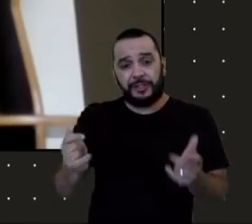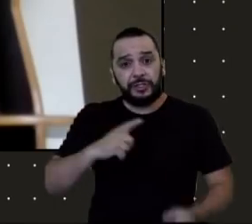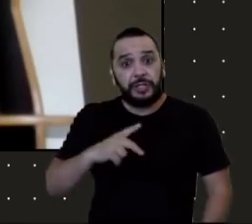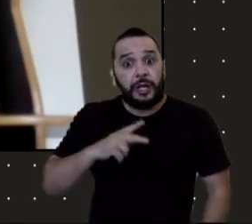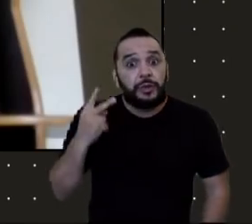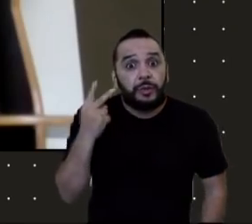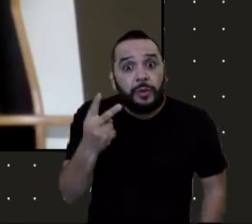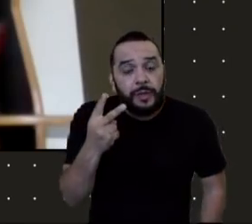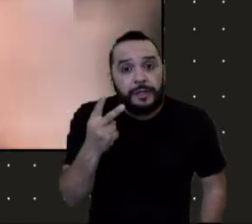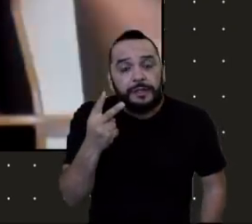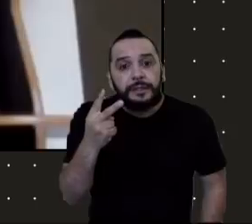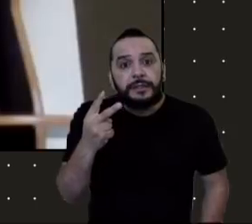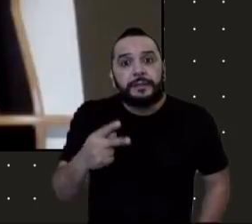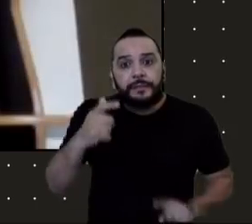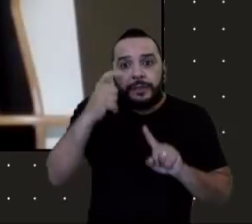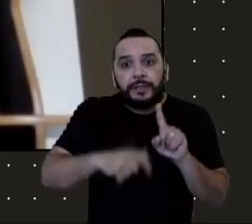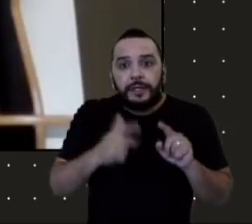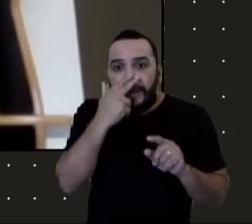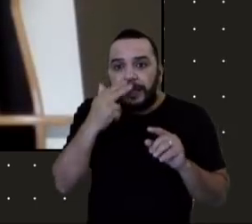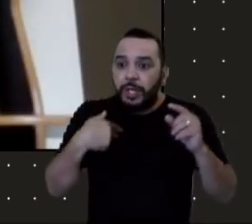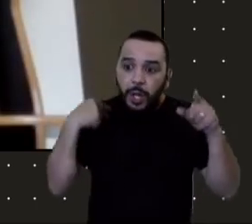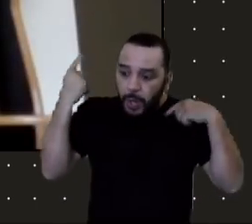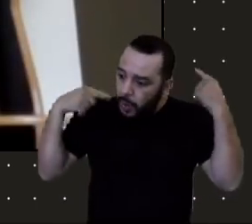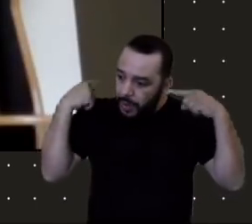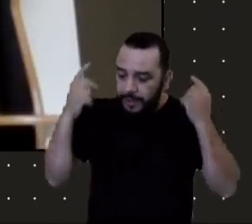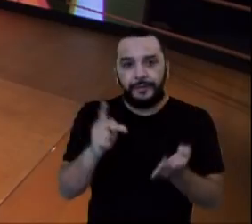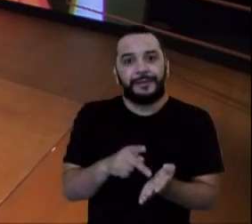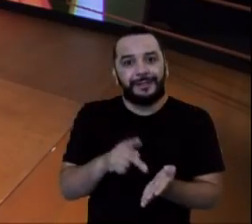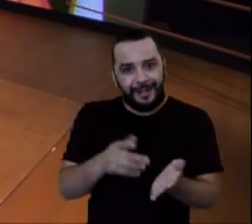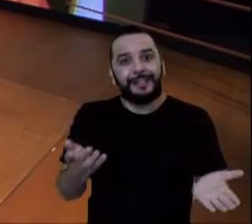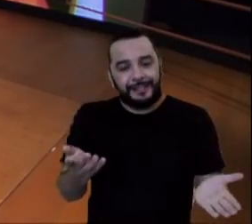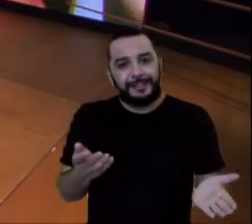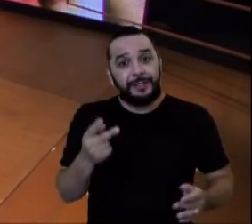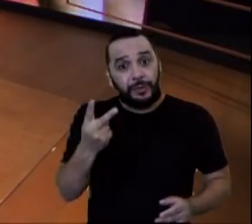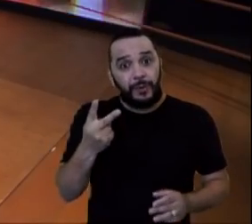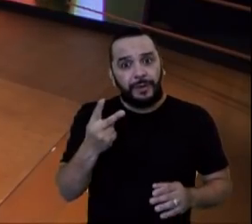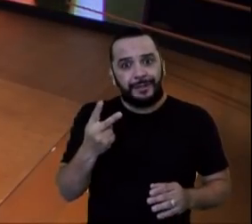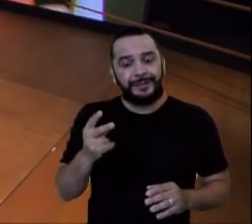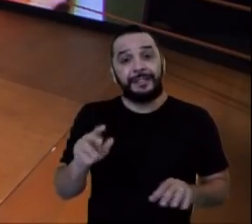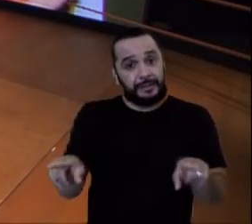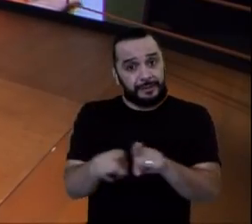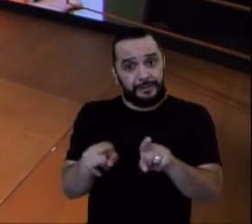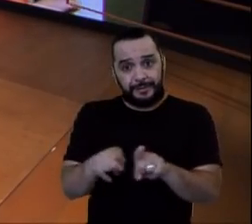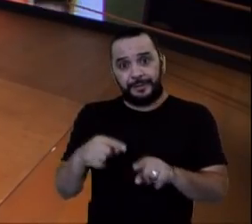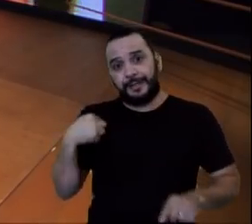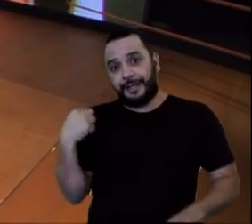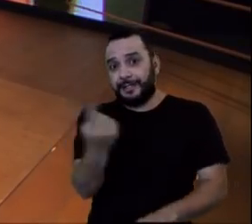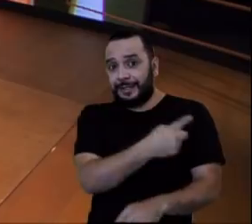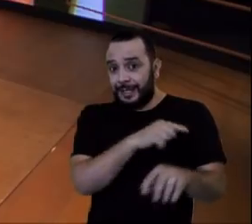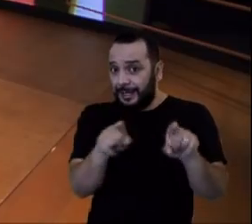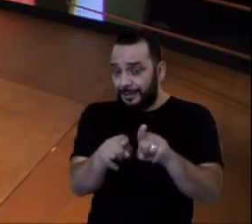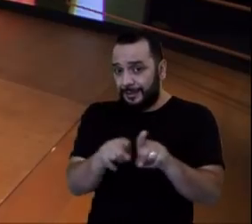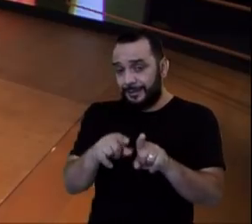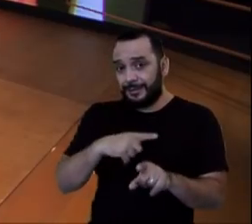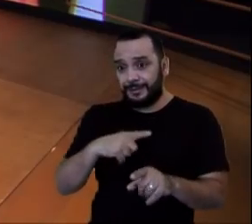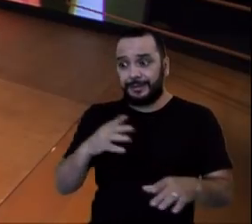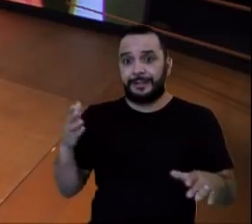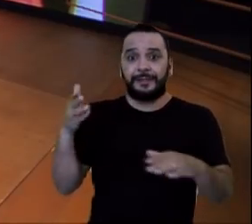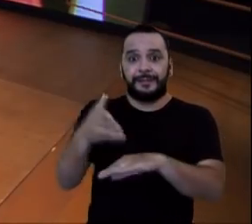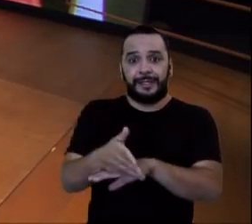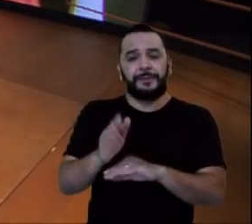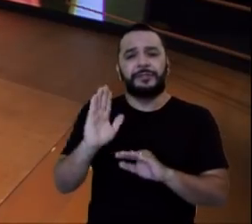Laura, por fazer... Eu bebi muito na fonte da Laura, digamos assim, sabe? Nessa força interpretativa,